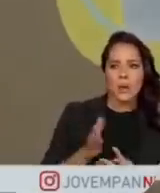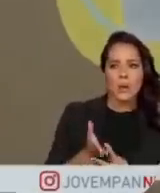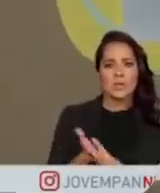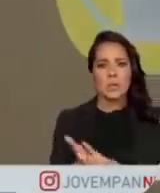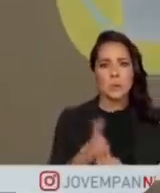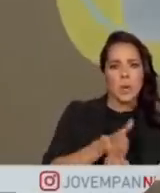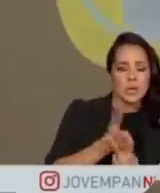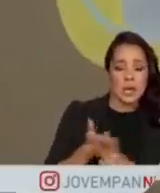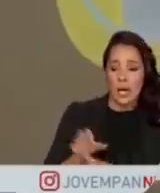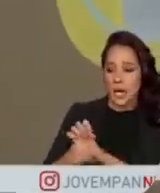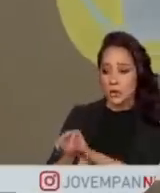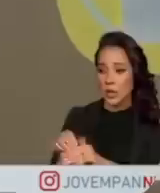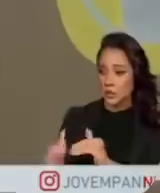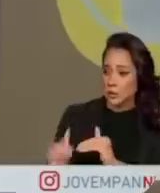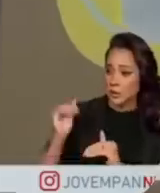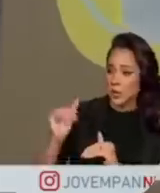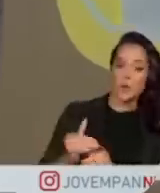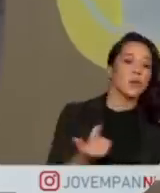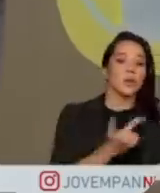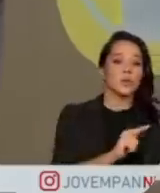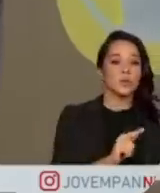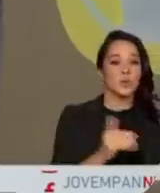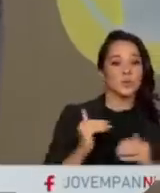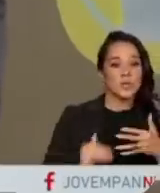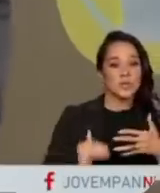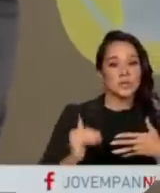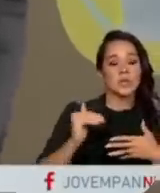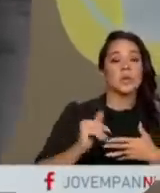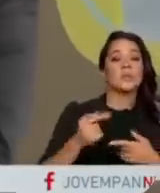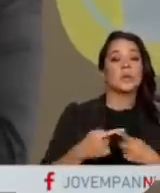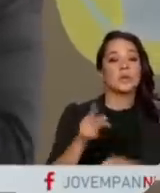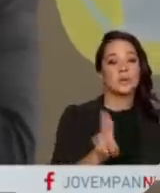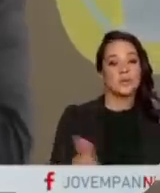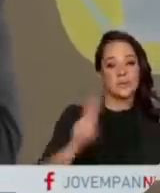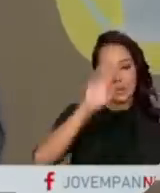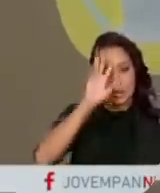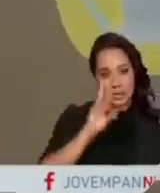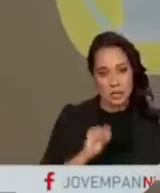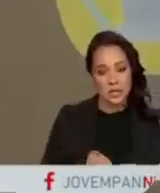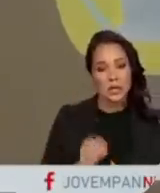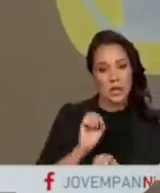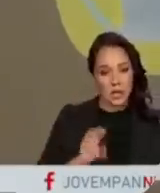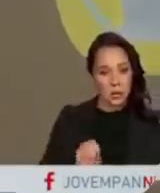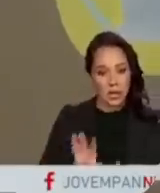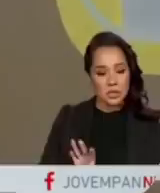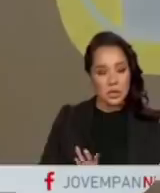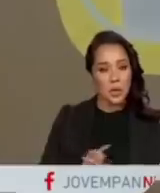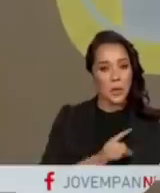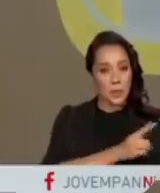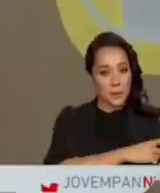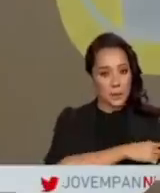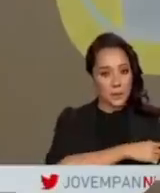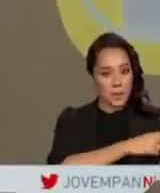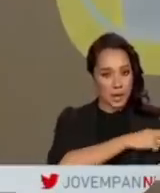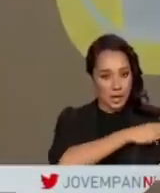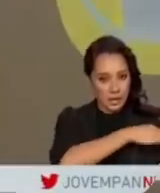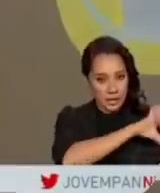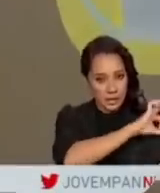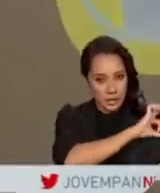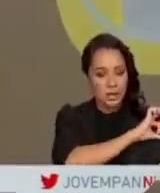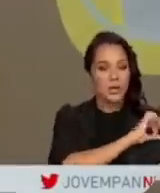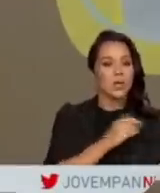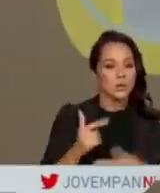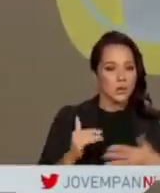dualidade entre a educação superior e os demais níveis de ensino, porque as universidades entendem que a educação básica e os outros níveis de